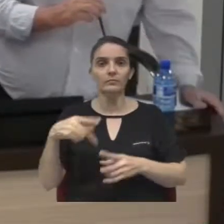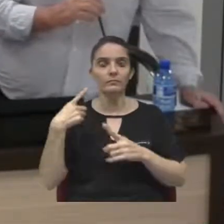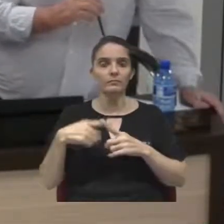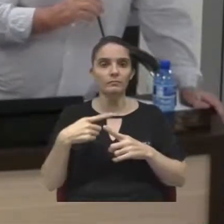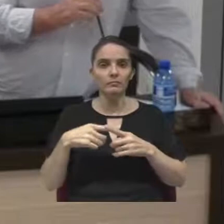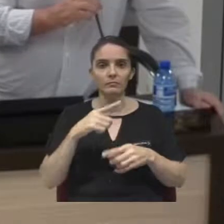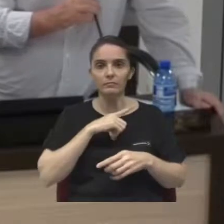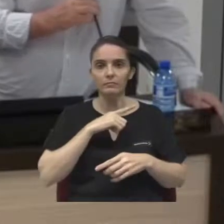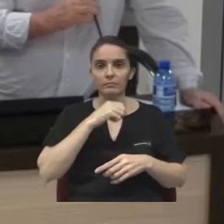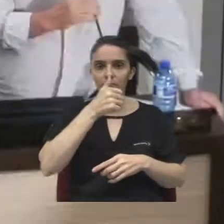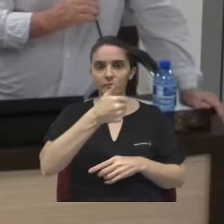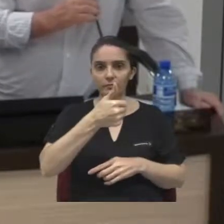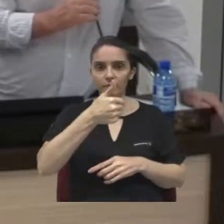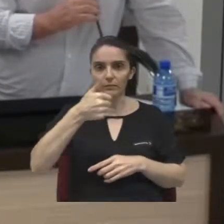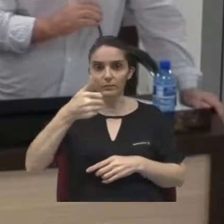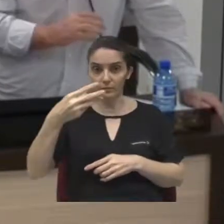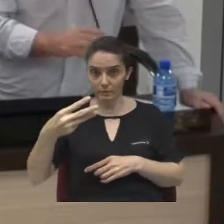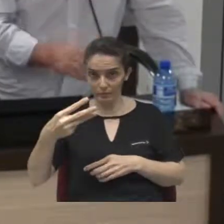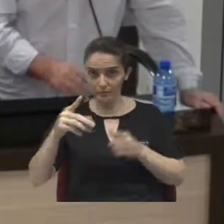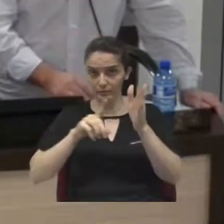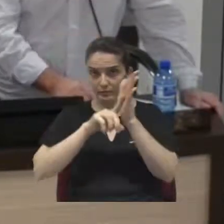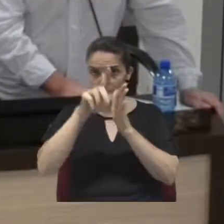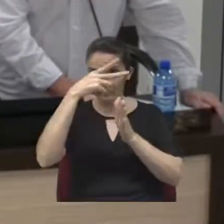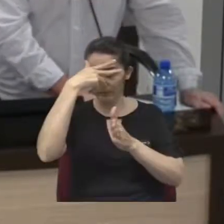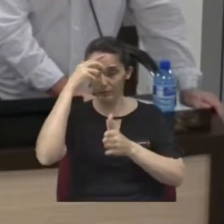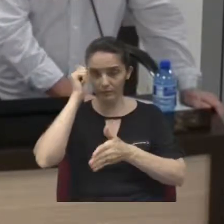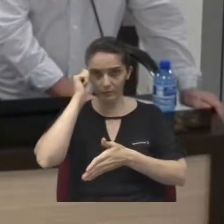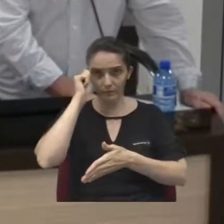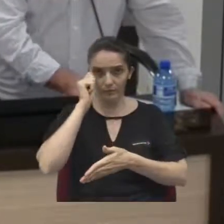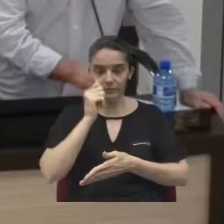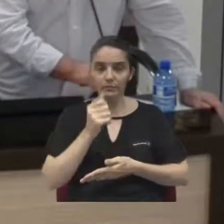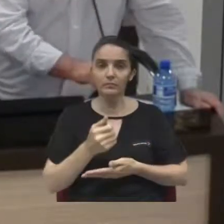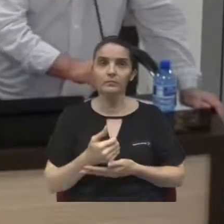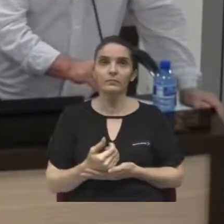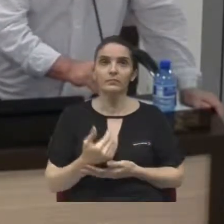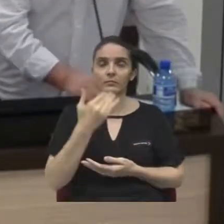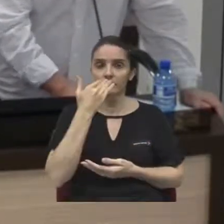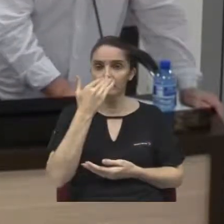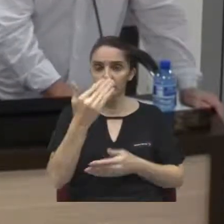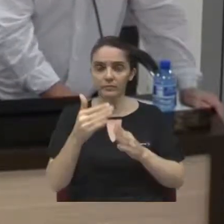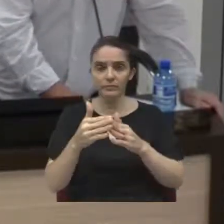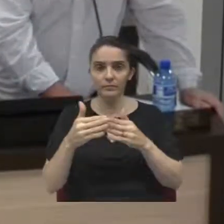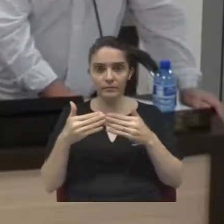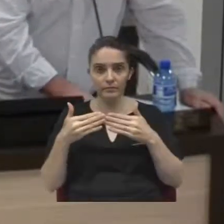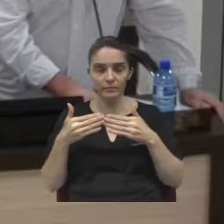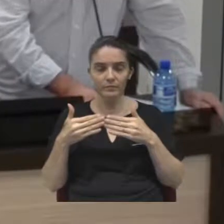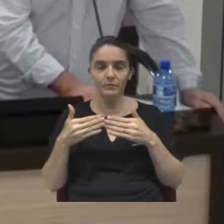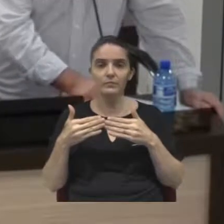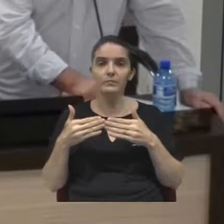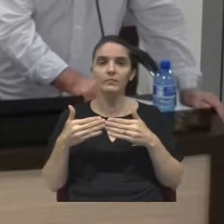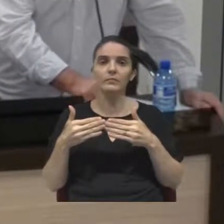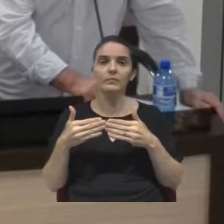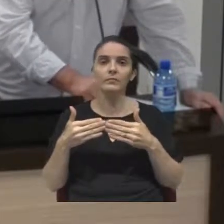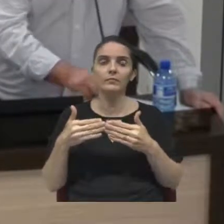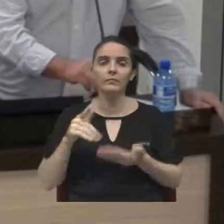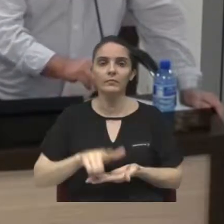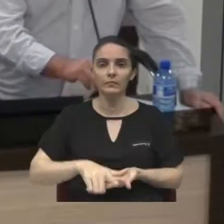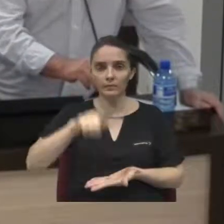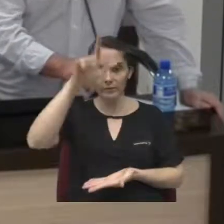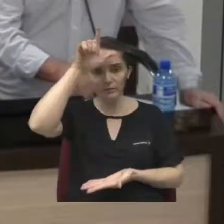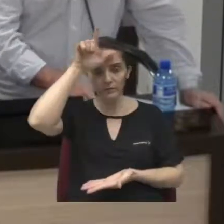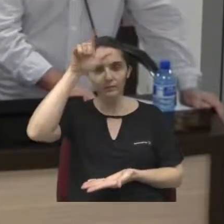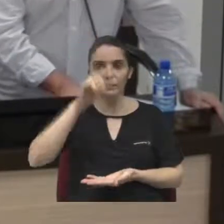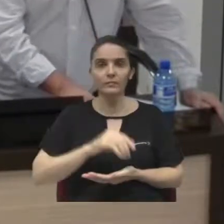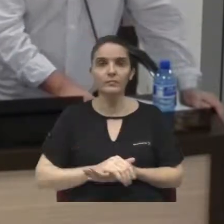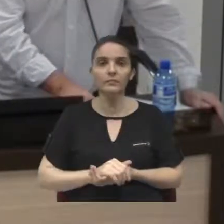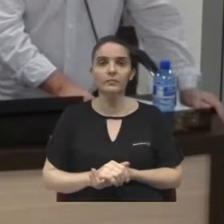ter 113 requerimentos, eu faço um pedido, um requerimento com a anuência dos líderes,